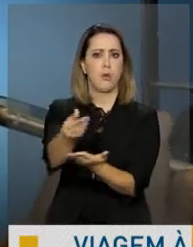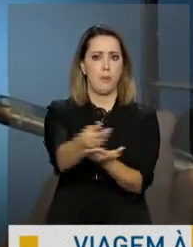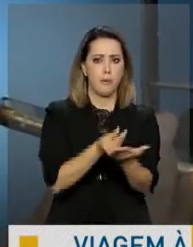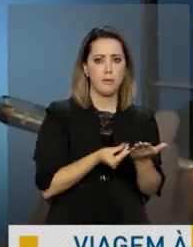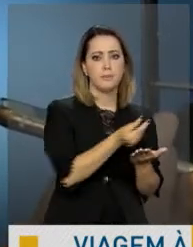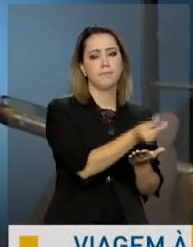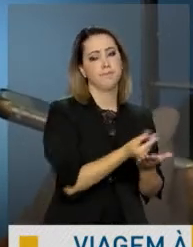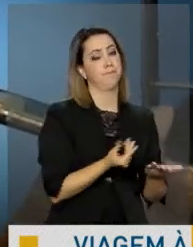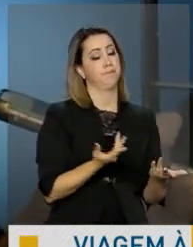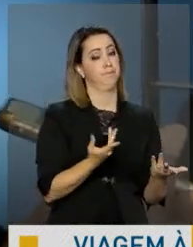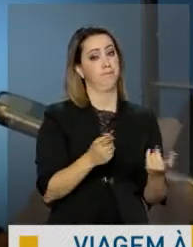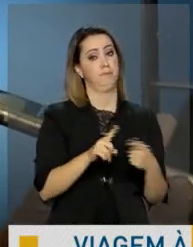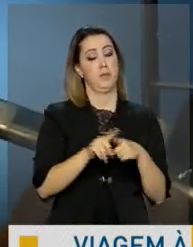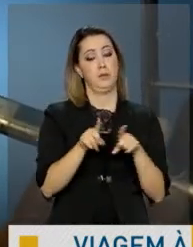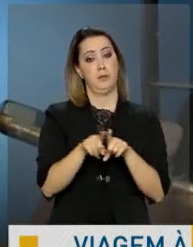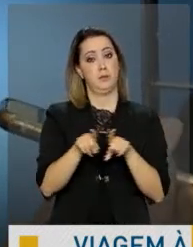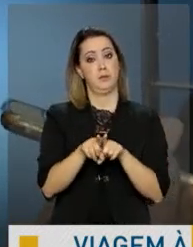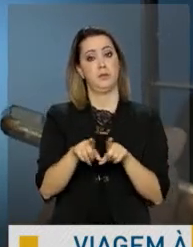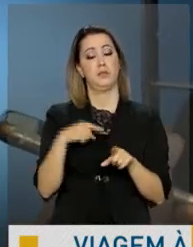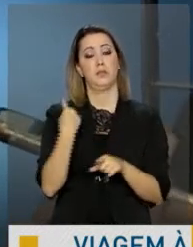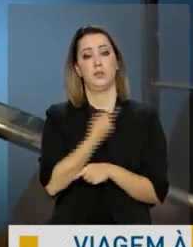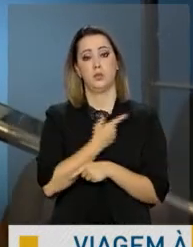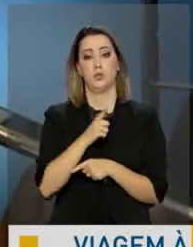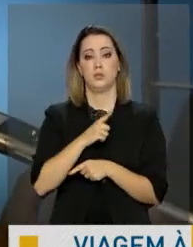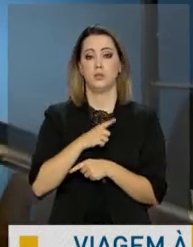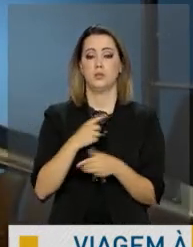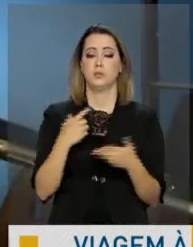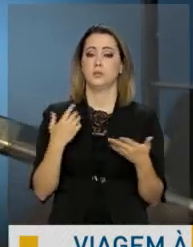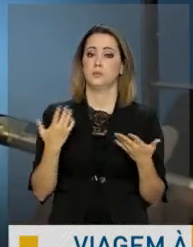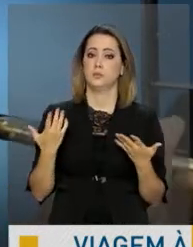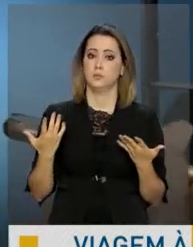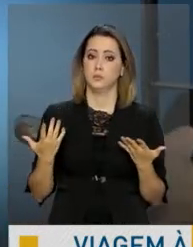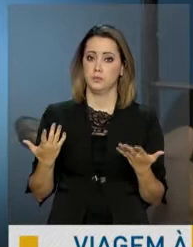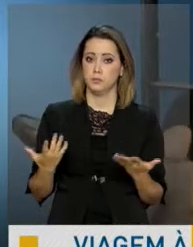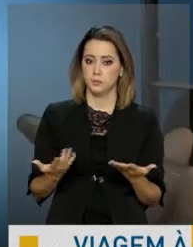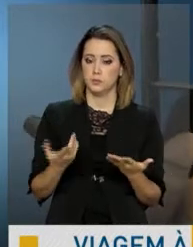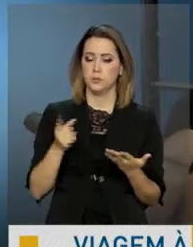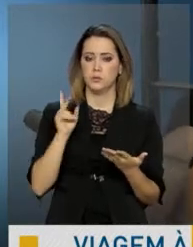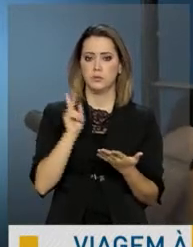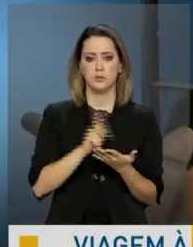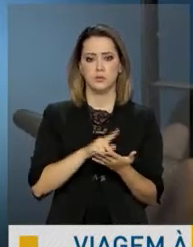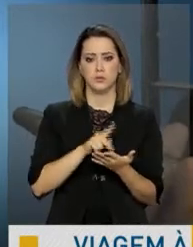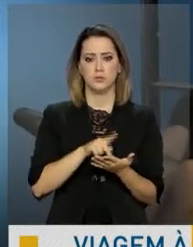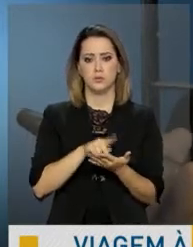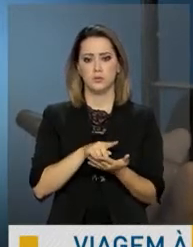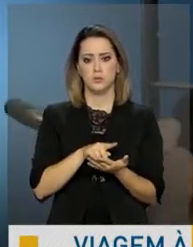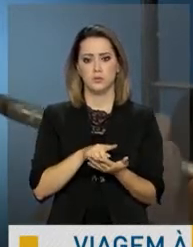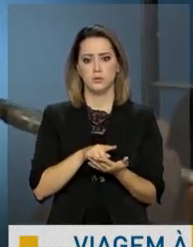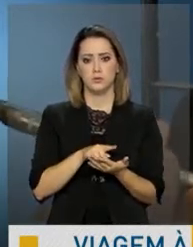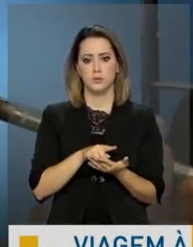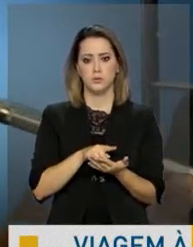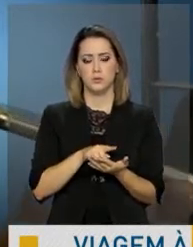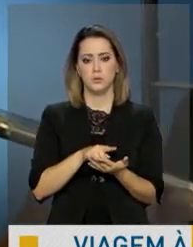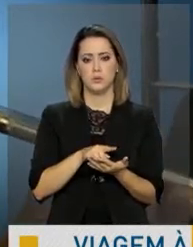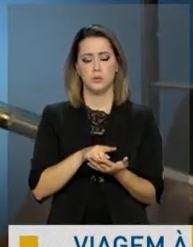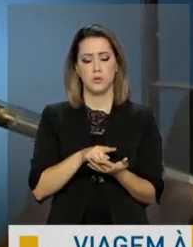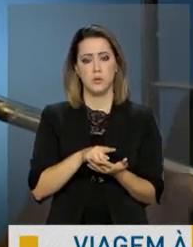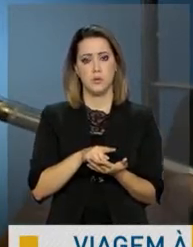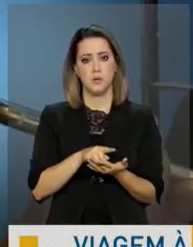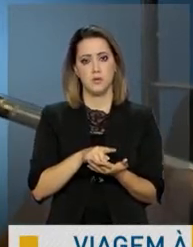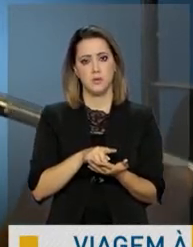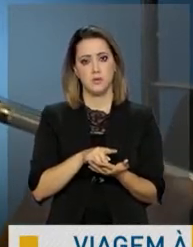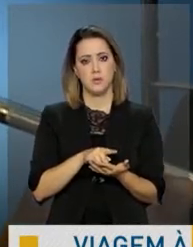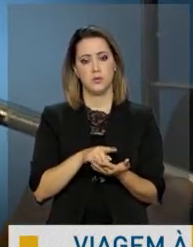mais, existe a questão de que nós estamos, de fato, ainda enfrentando